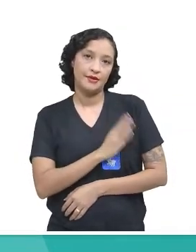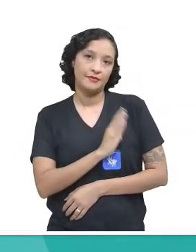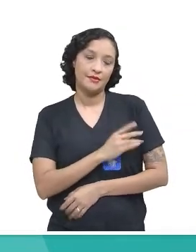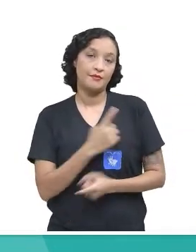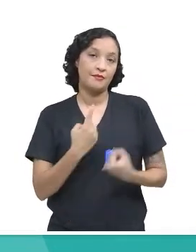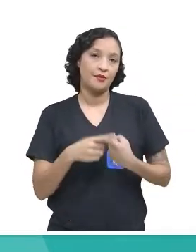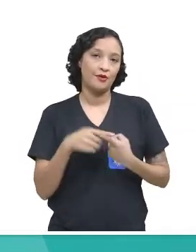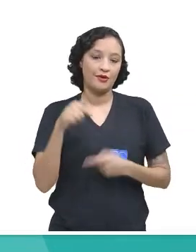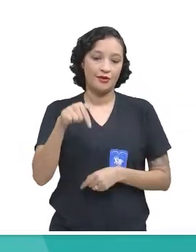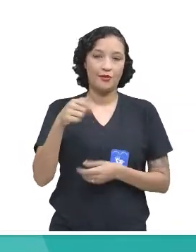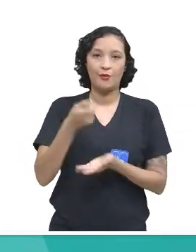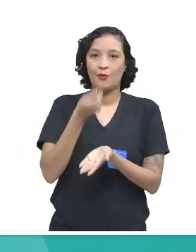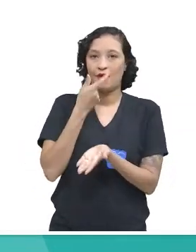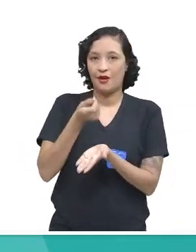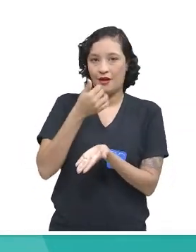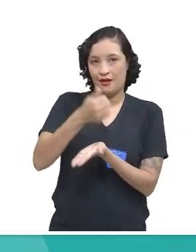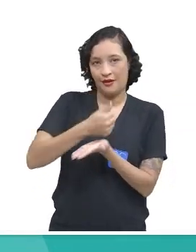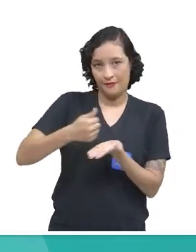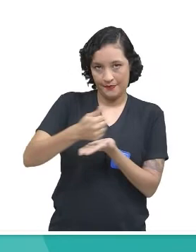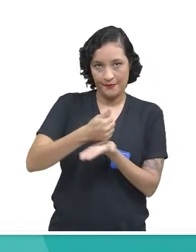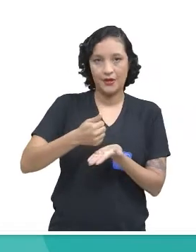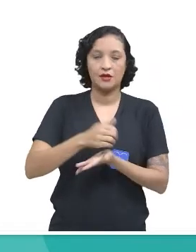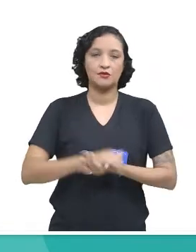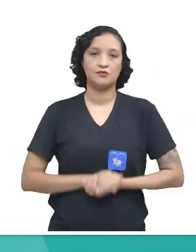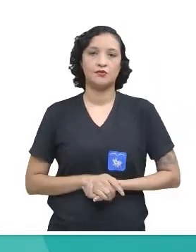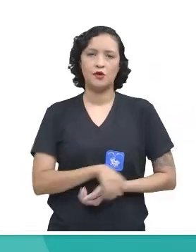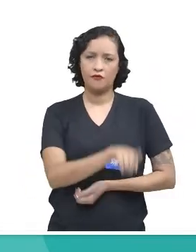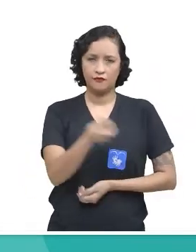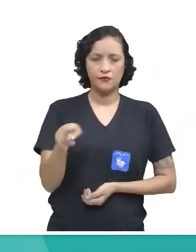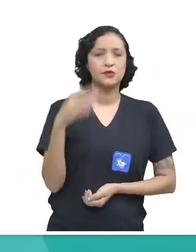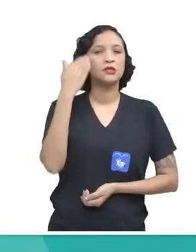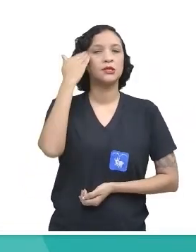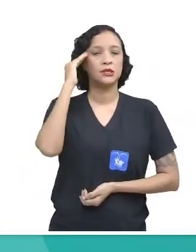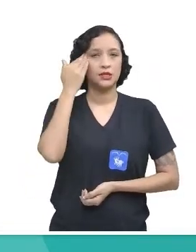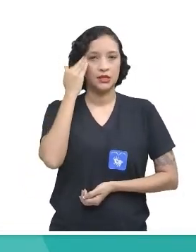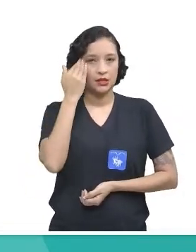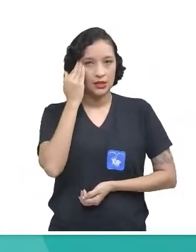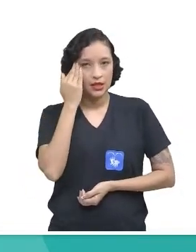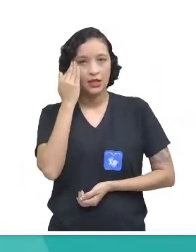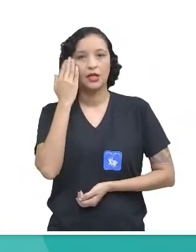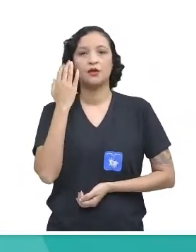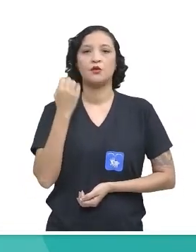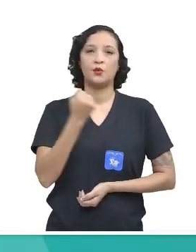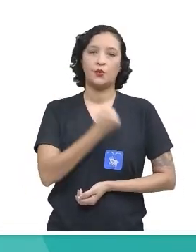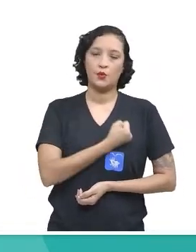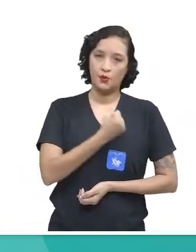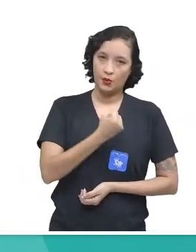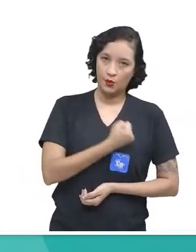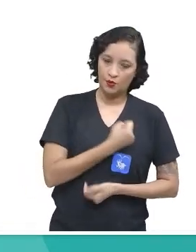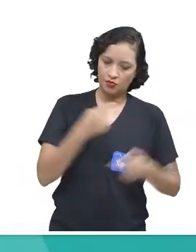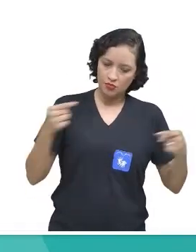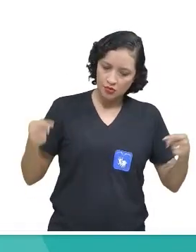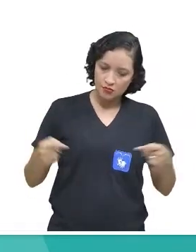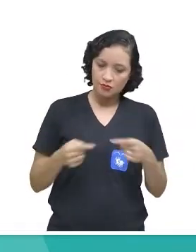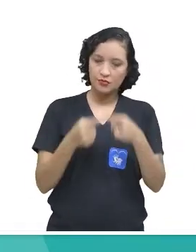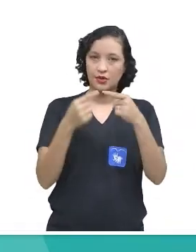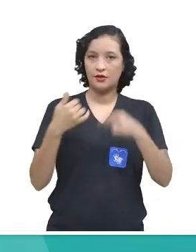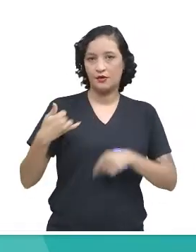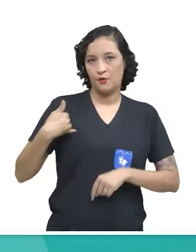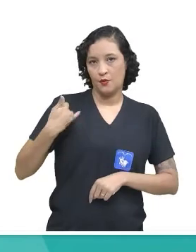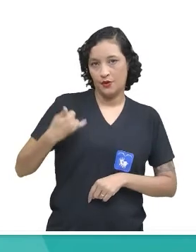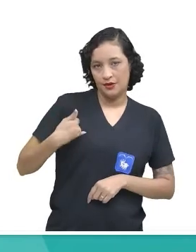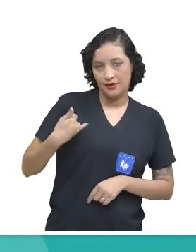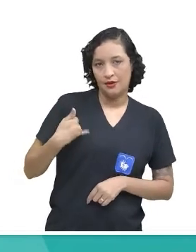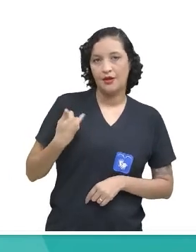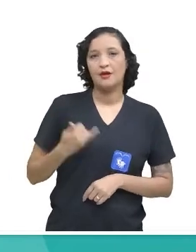certo? Então, vocês já entenderam agora os valores que correspondem a cada fase da vida,